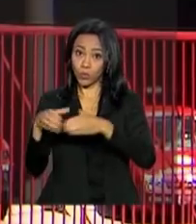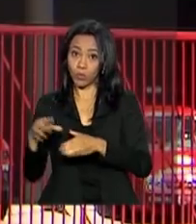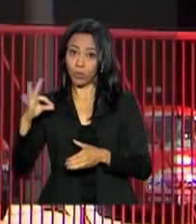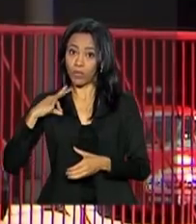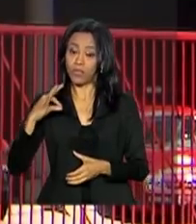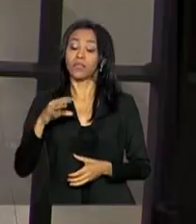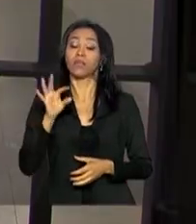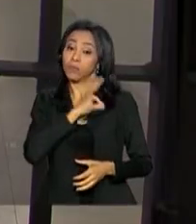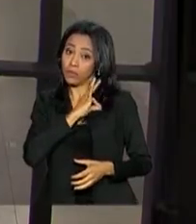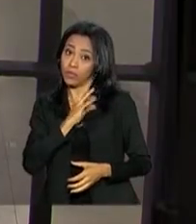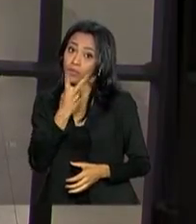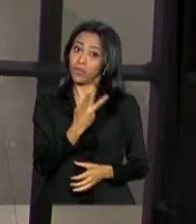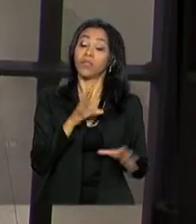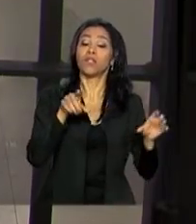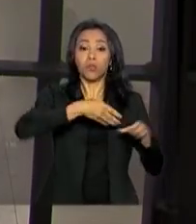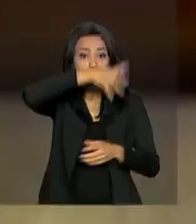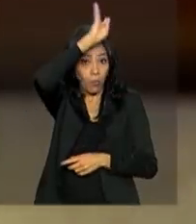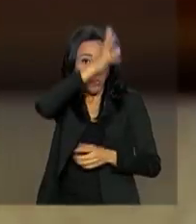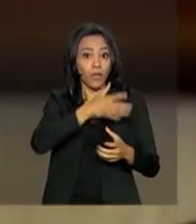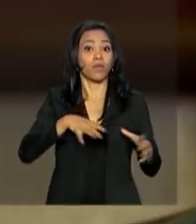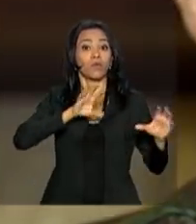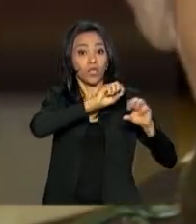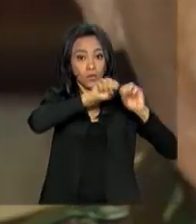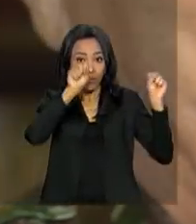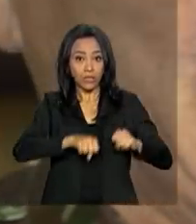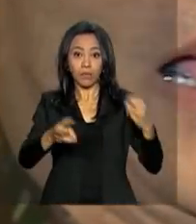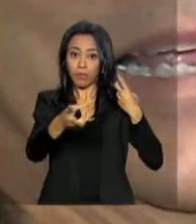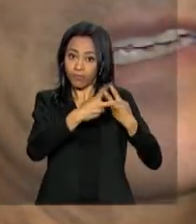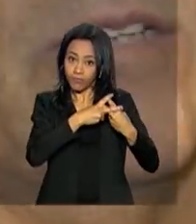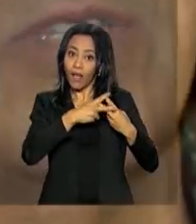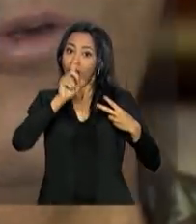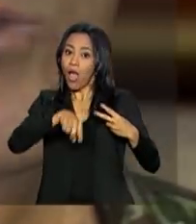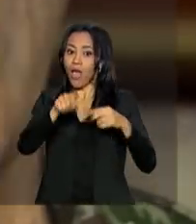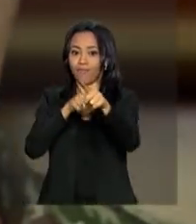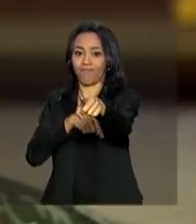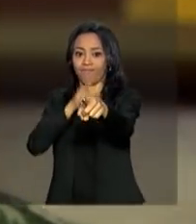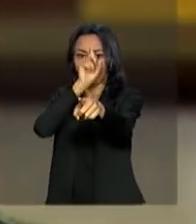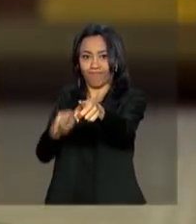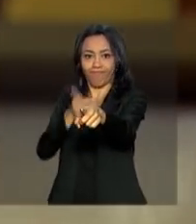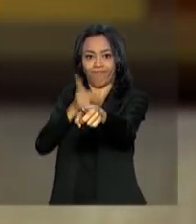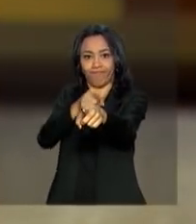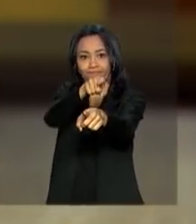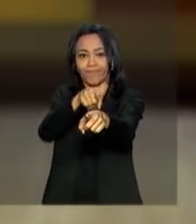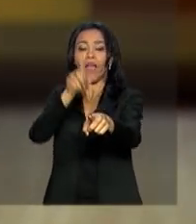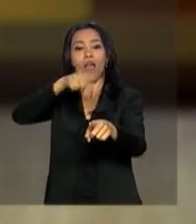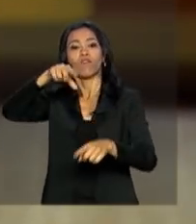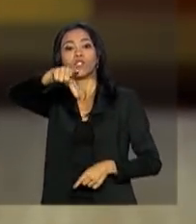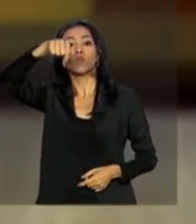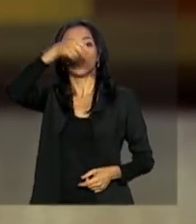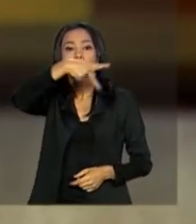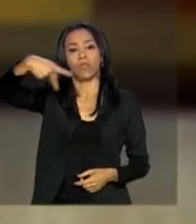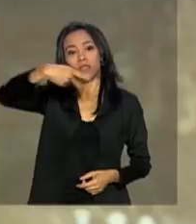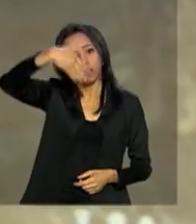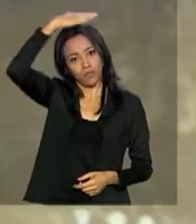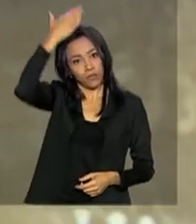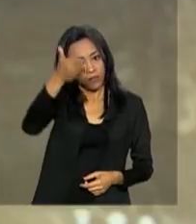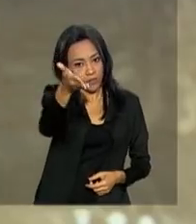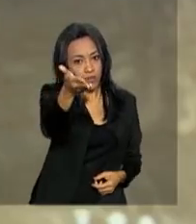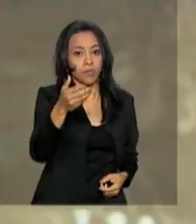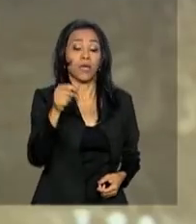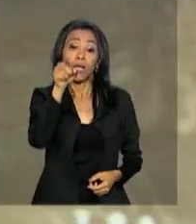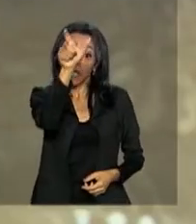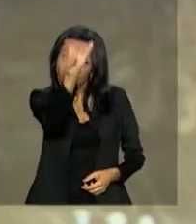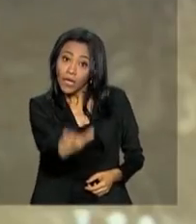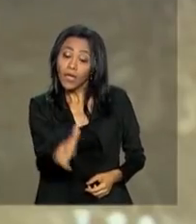de Bombeiros e o Sistema Penitenciário, vão ficar sob o comando do interventor, nomeado pelo presidente da República. Com